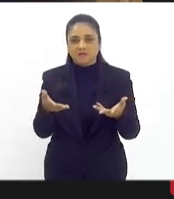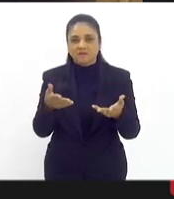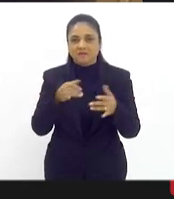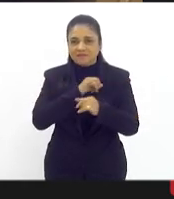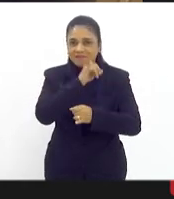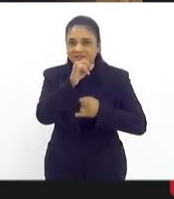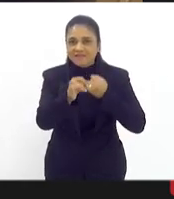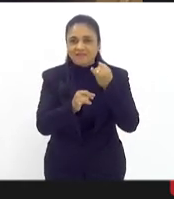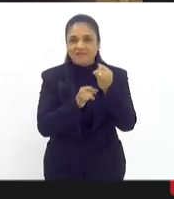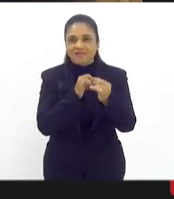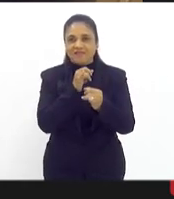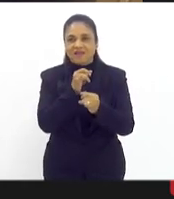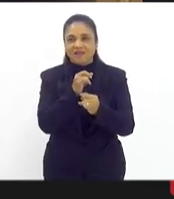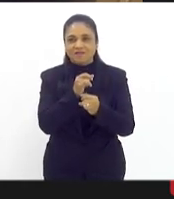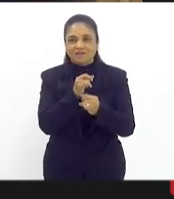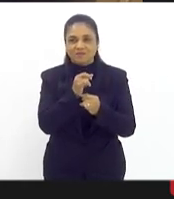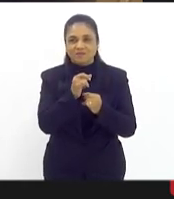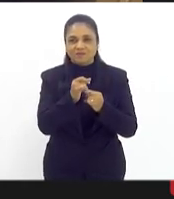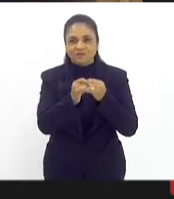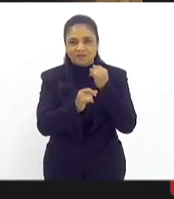nos